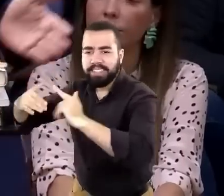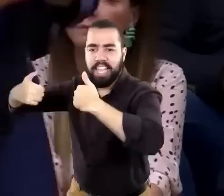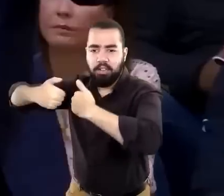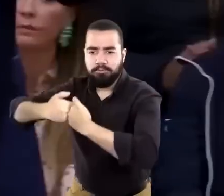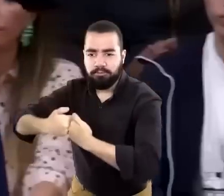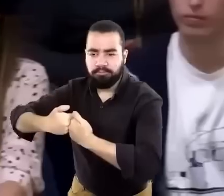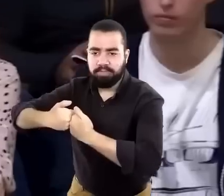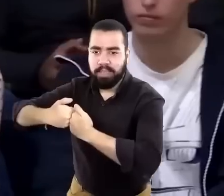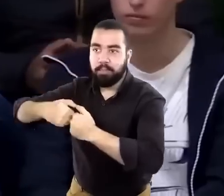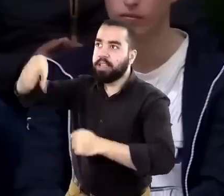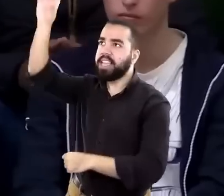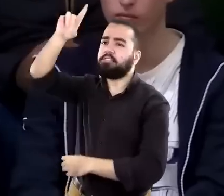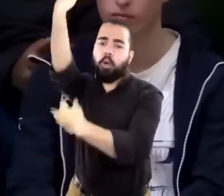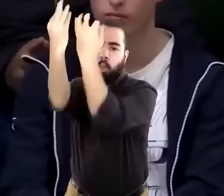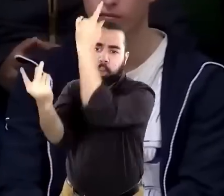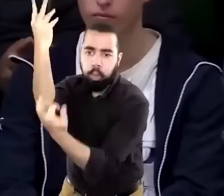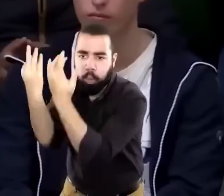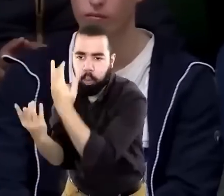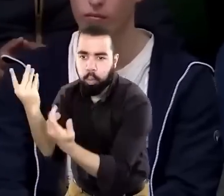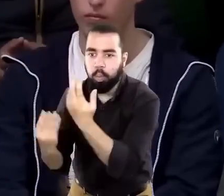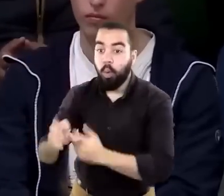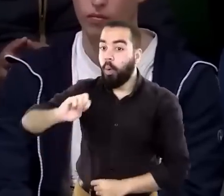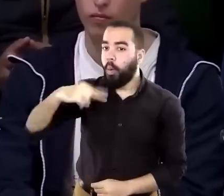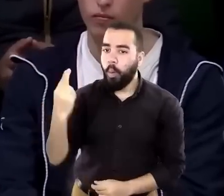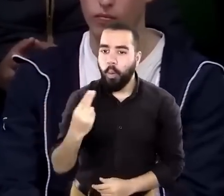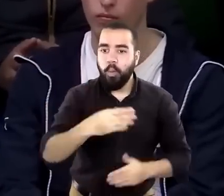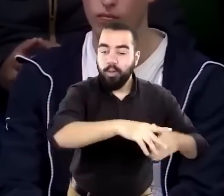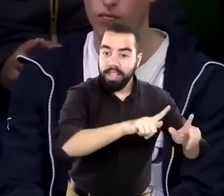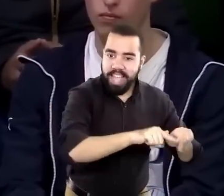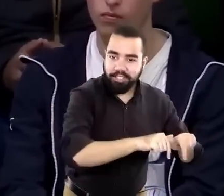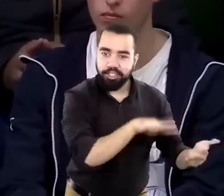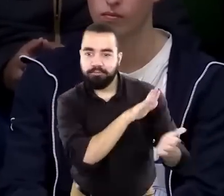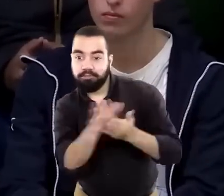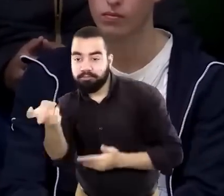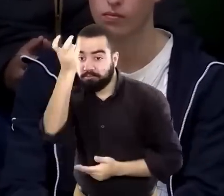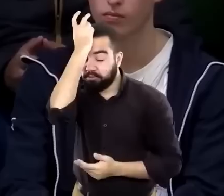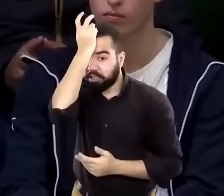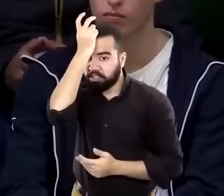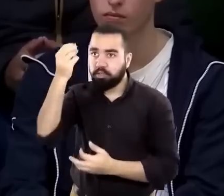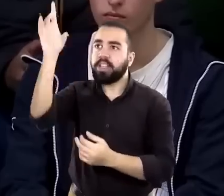Deus guiava o povo pelo deserto por uma coluna de fogo durante a noite. Quando Elias orou, ele pediu